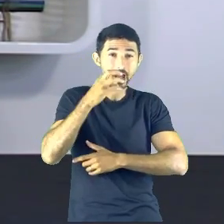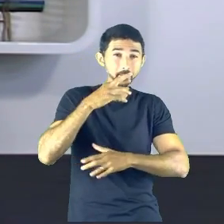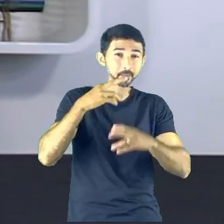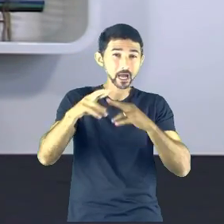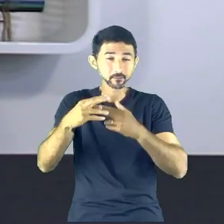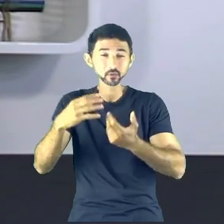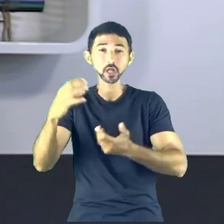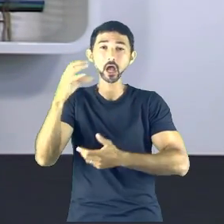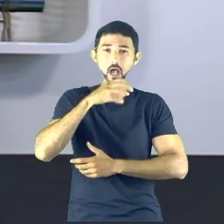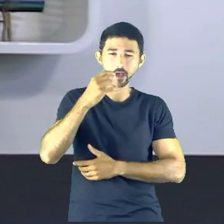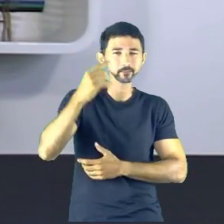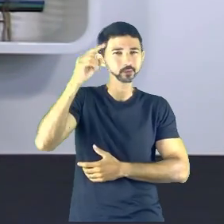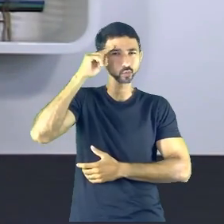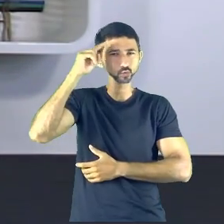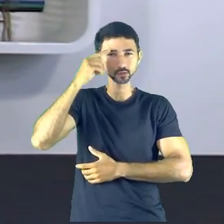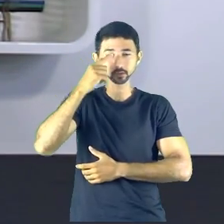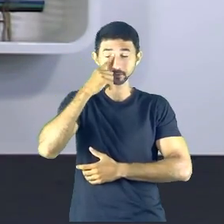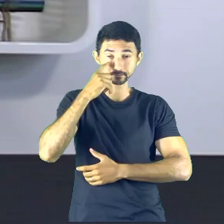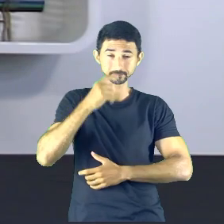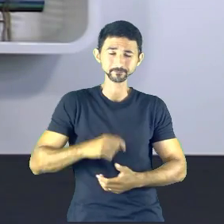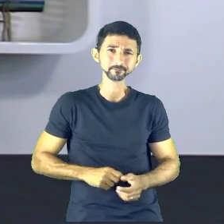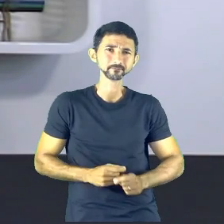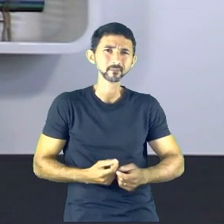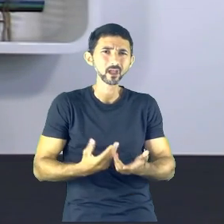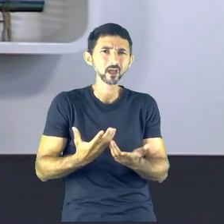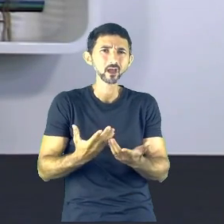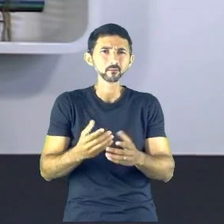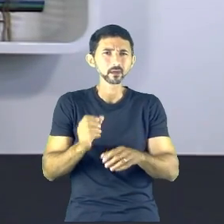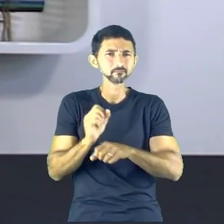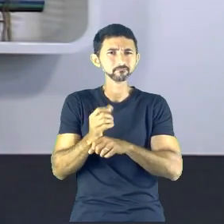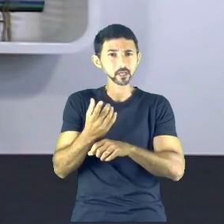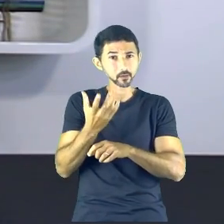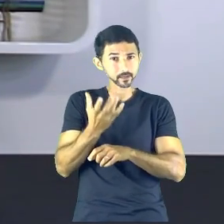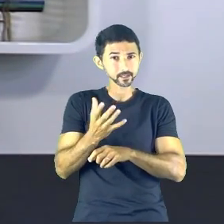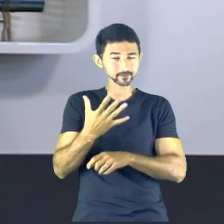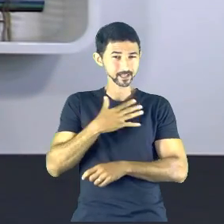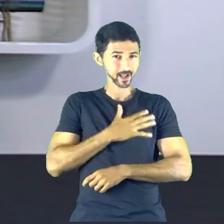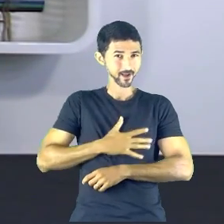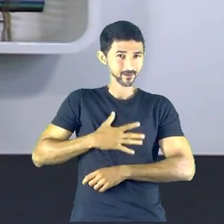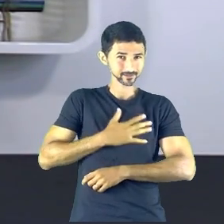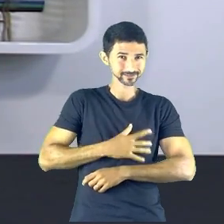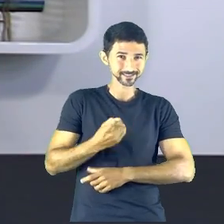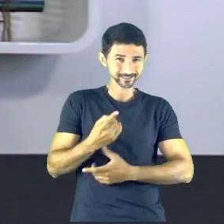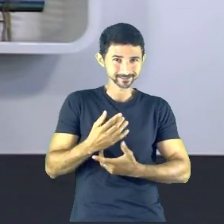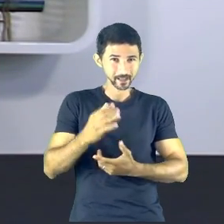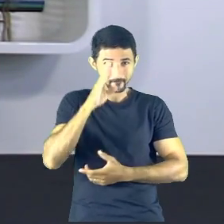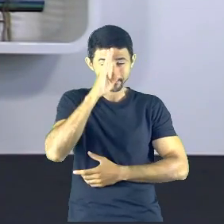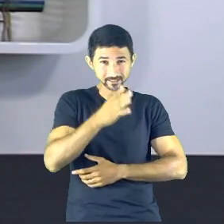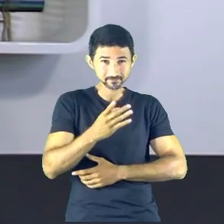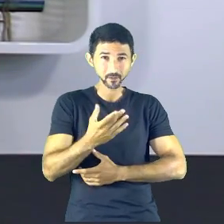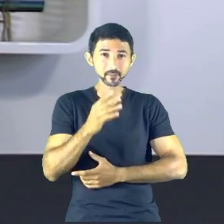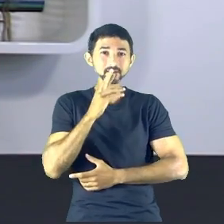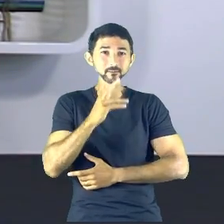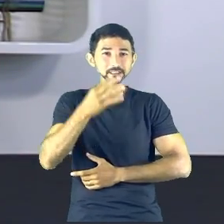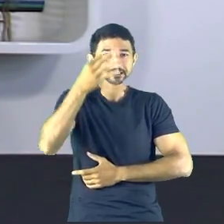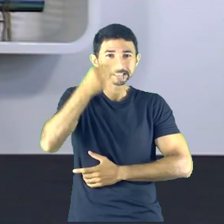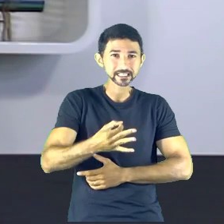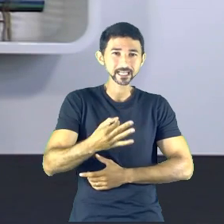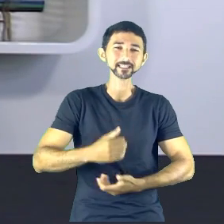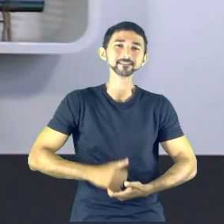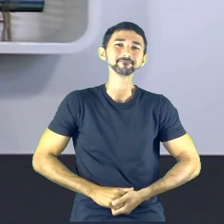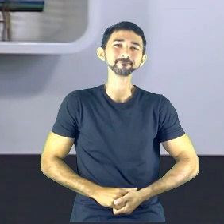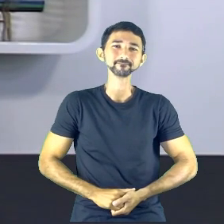agir rapidamente nas mais diversas situações do nosso dia a dia. Eu espero muito que vocês estejam gostando do quadro e principalmente que